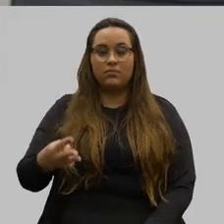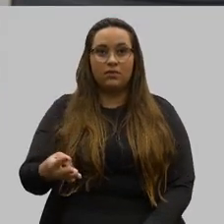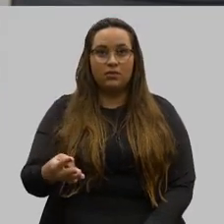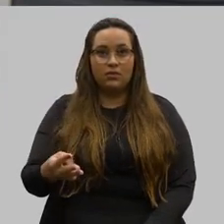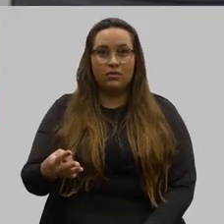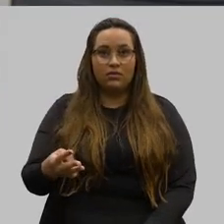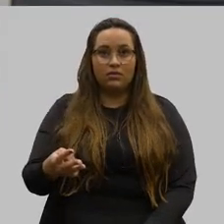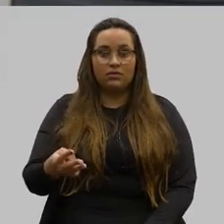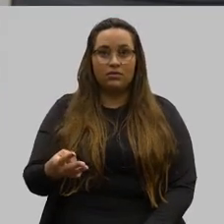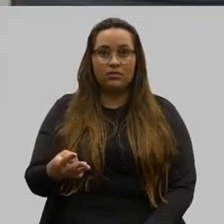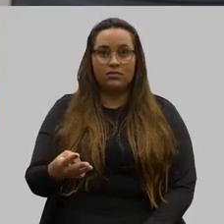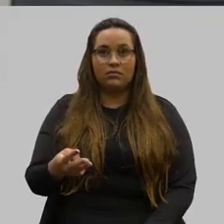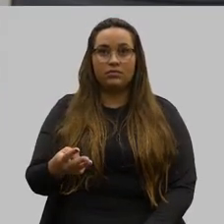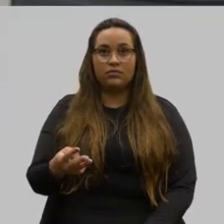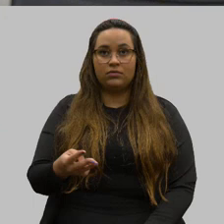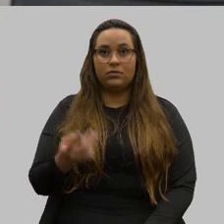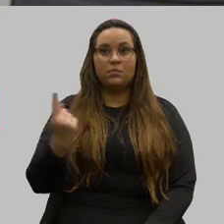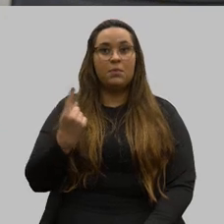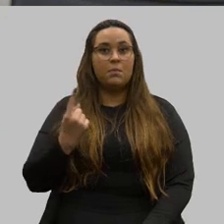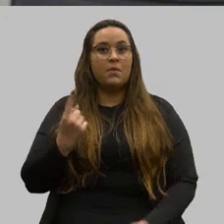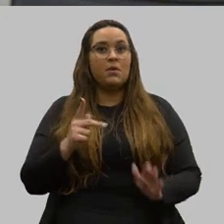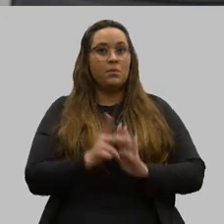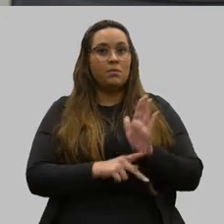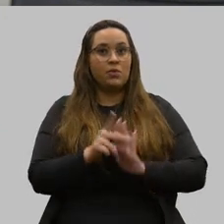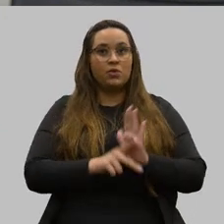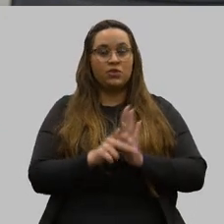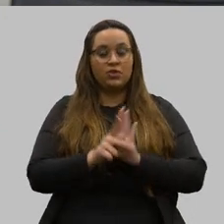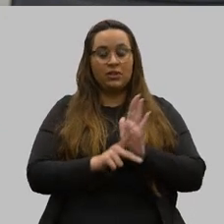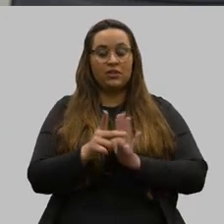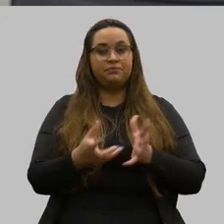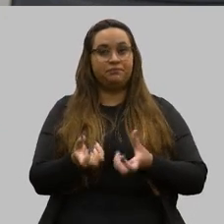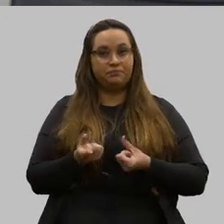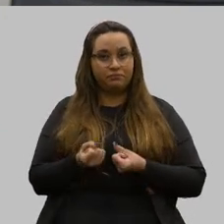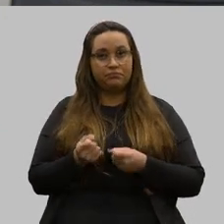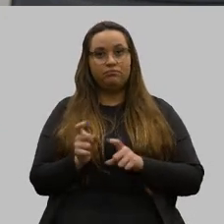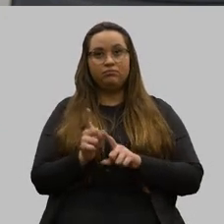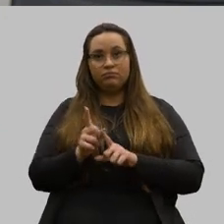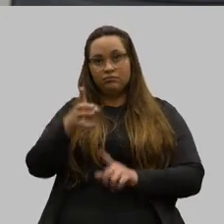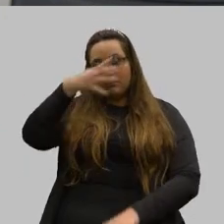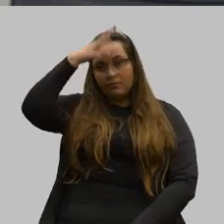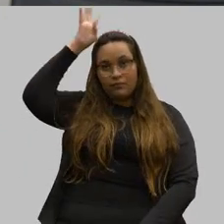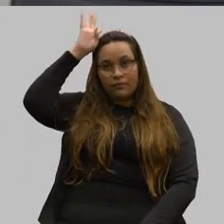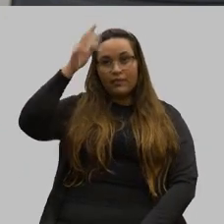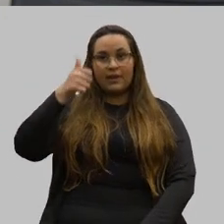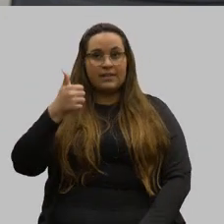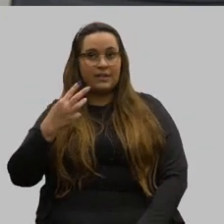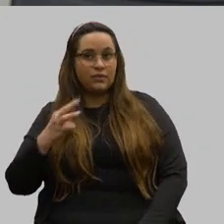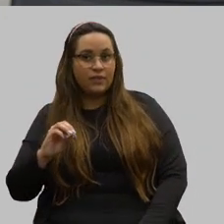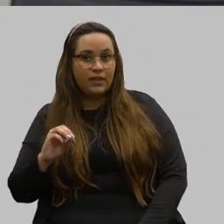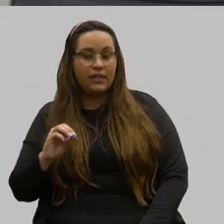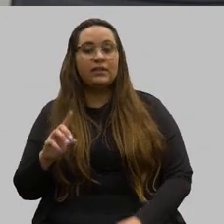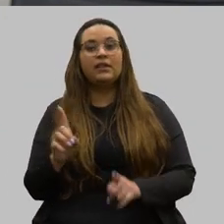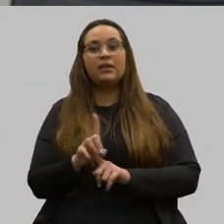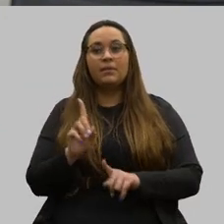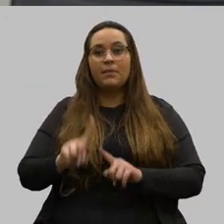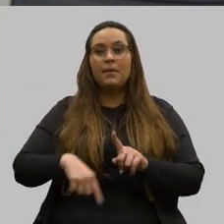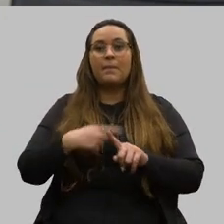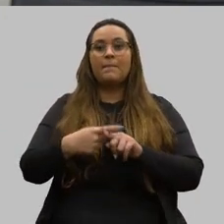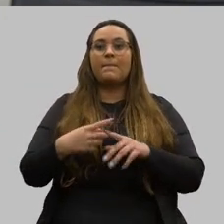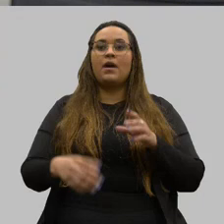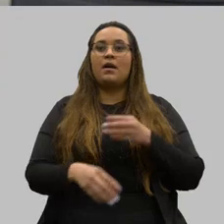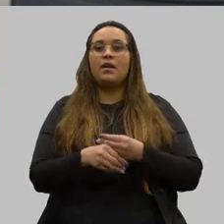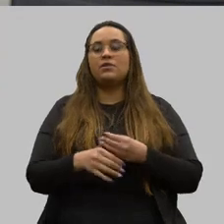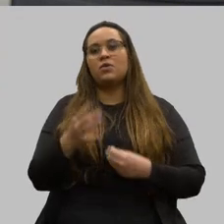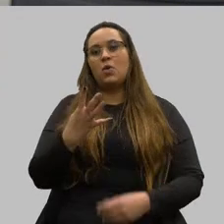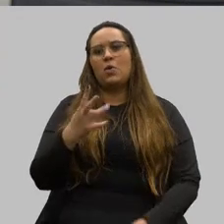no primeiro aspecto do projeto dos quais nós adquirimos academia de Bombeiros 130 e mais uma suplementação de